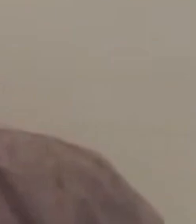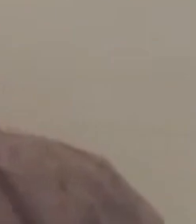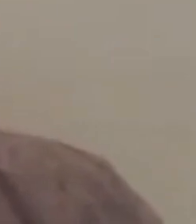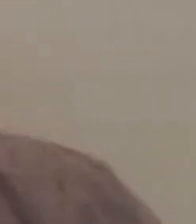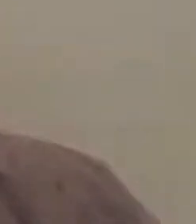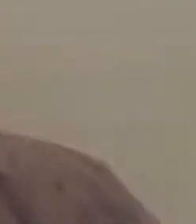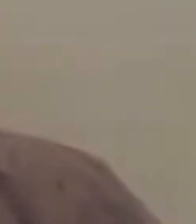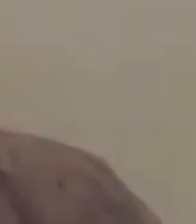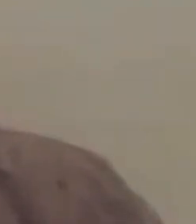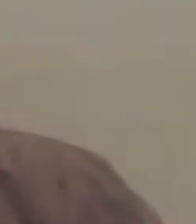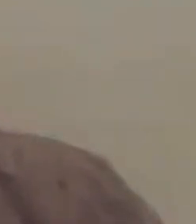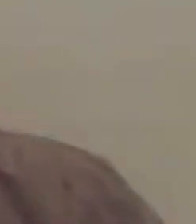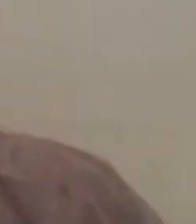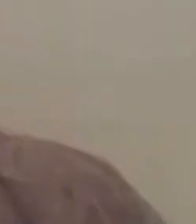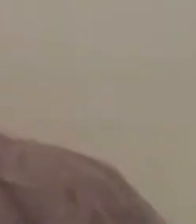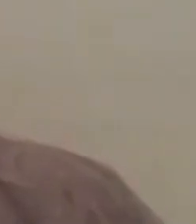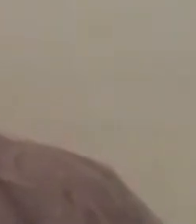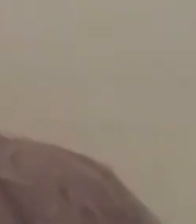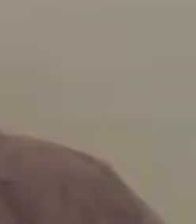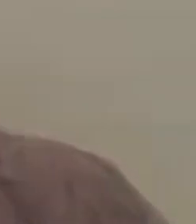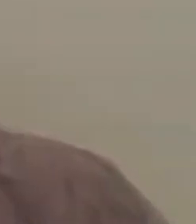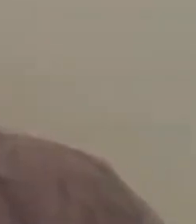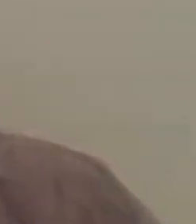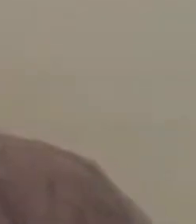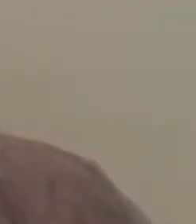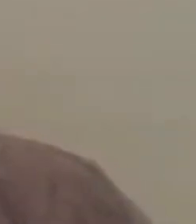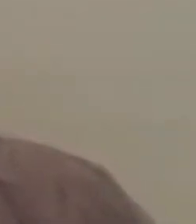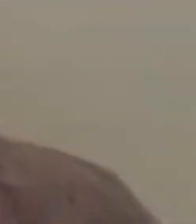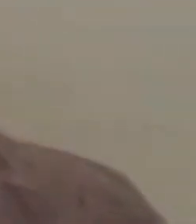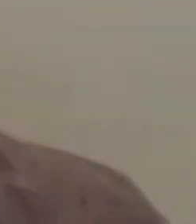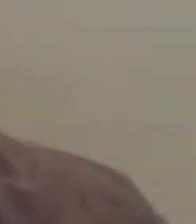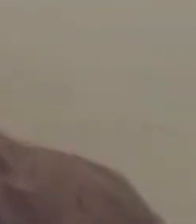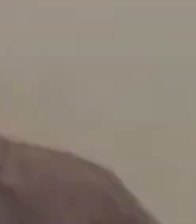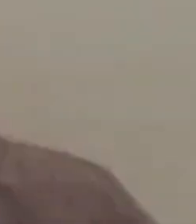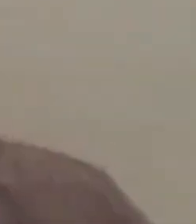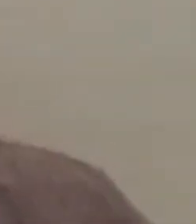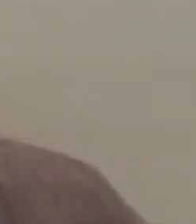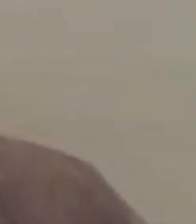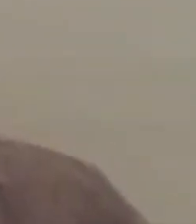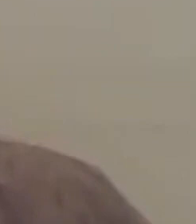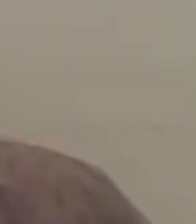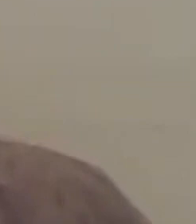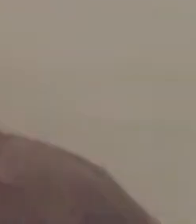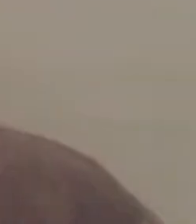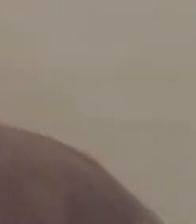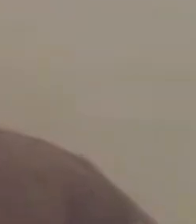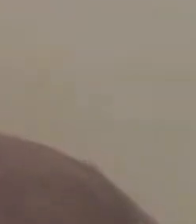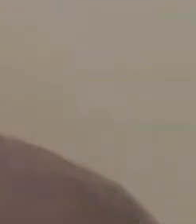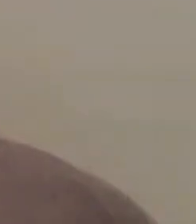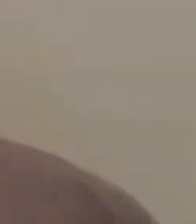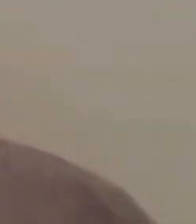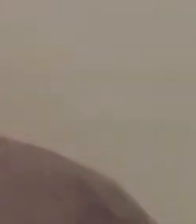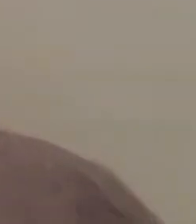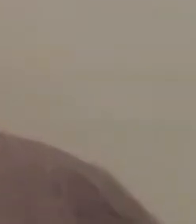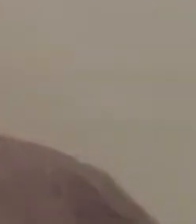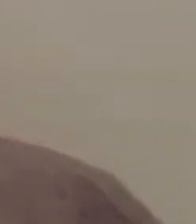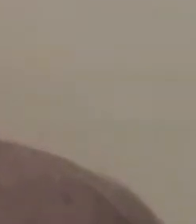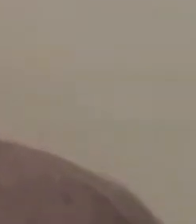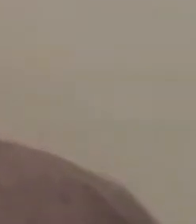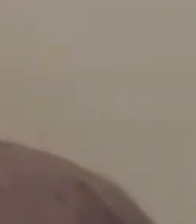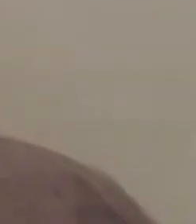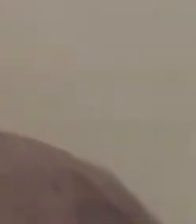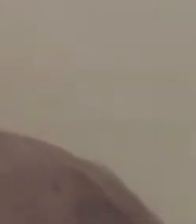dados, e aí eles enviam um e-mail pedindo dinheiro para que te mande a chave desse cofre. E o terceiro, que